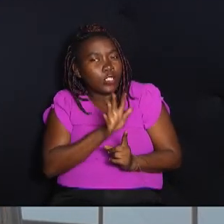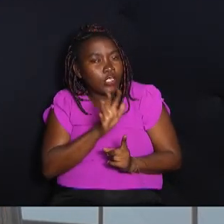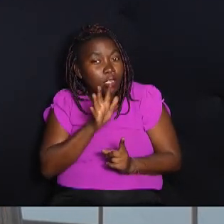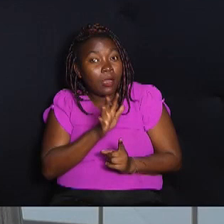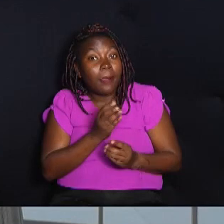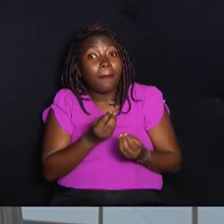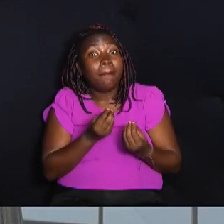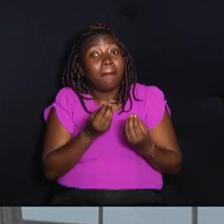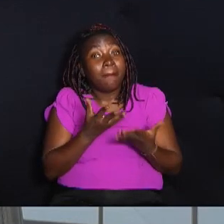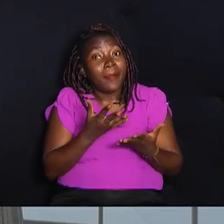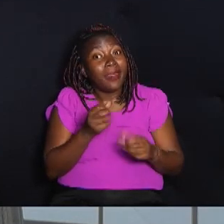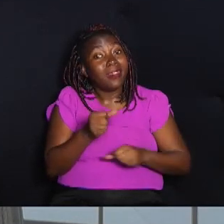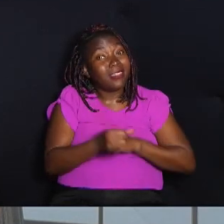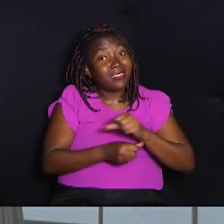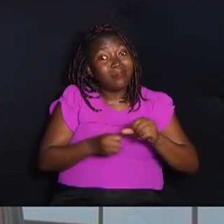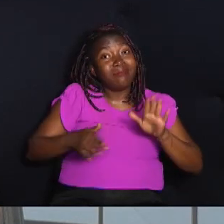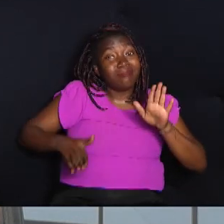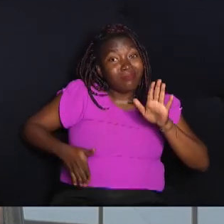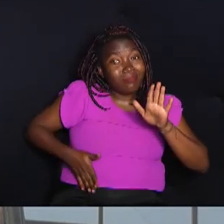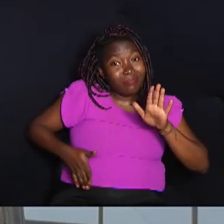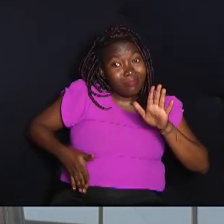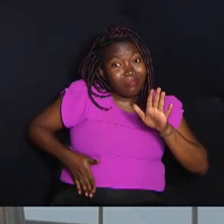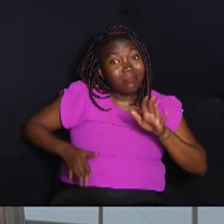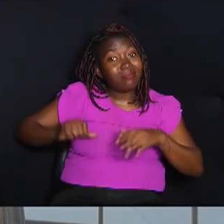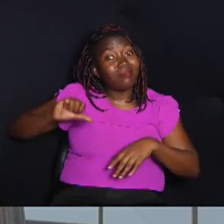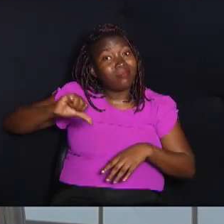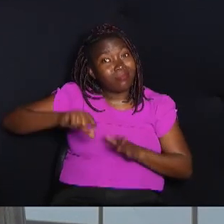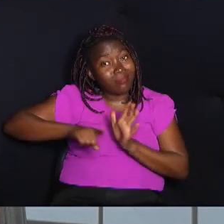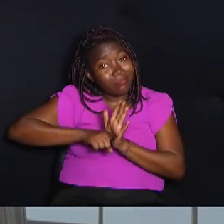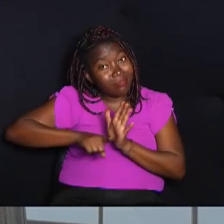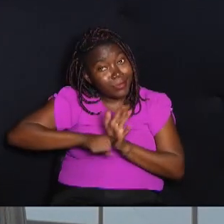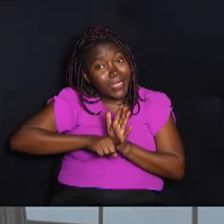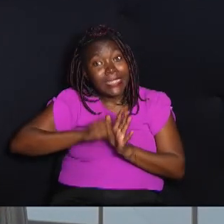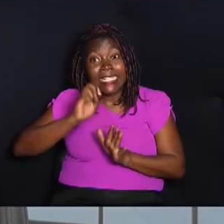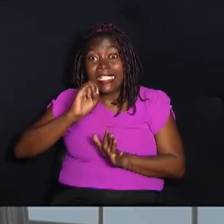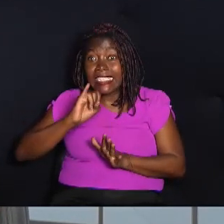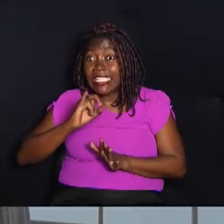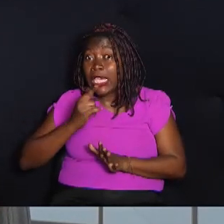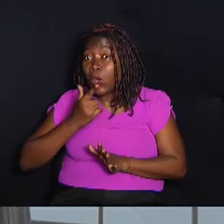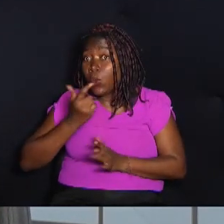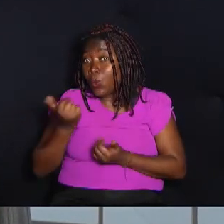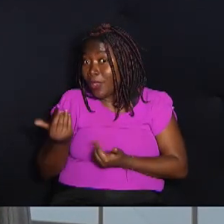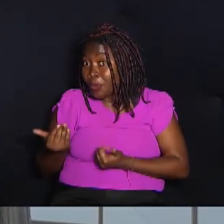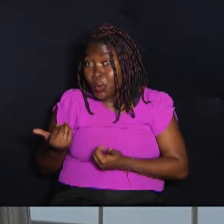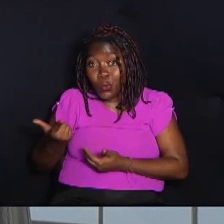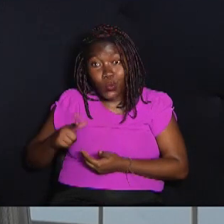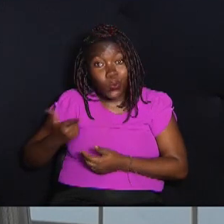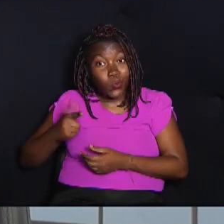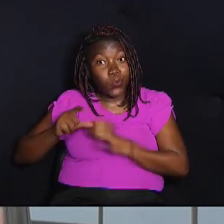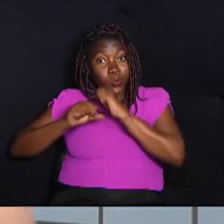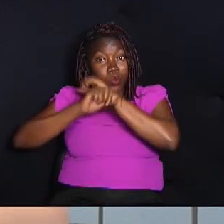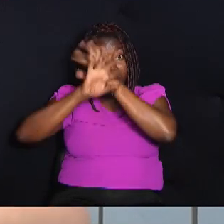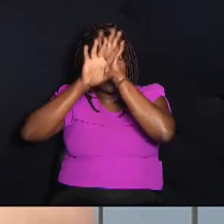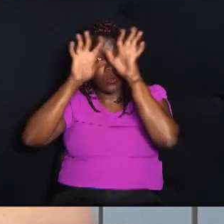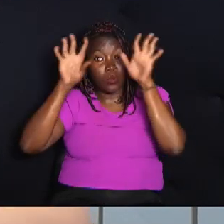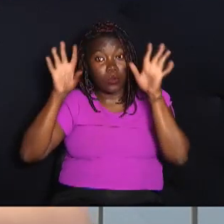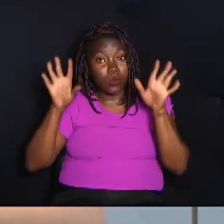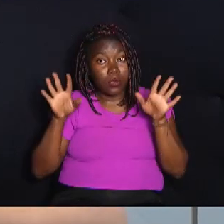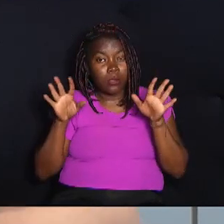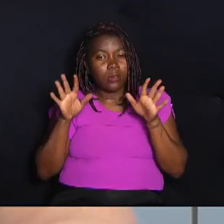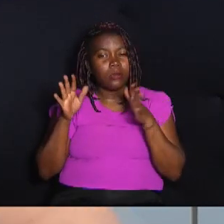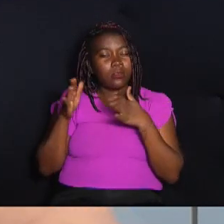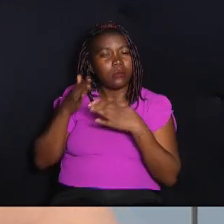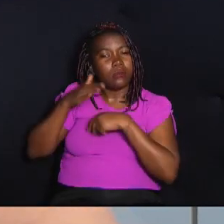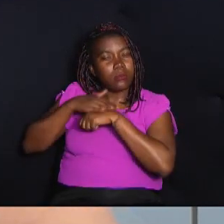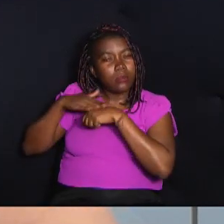mais criminoso, mais prejudicial. Então, se o adolescente não tem isso bem claro, né, pelas conversas,